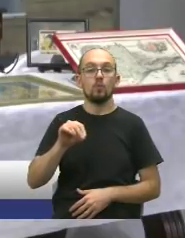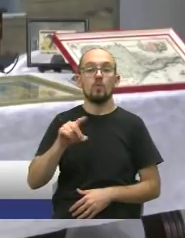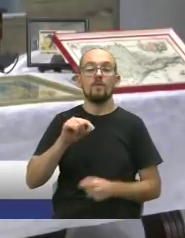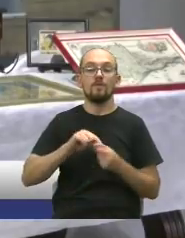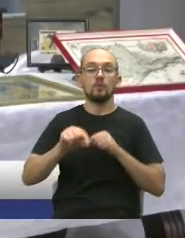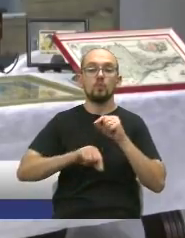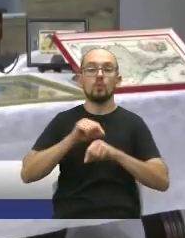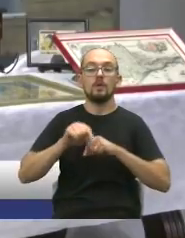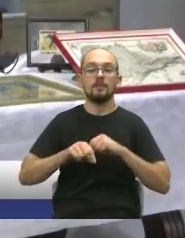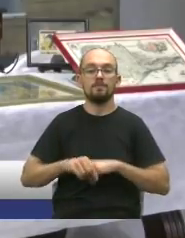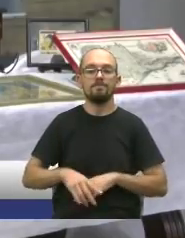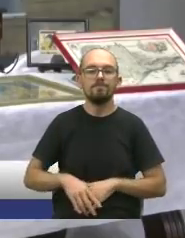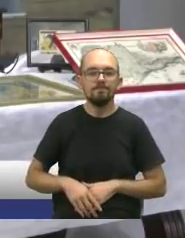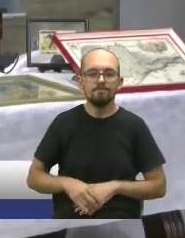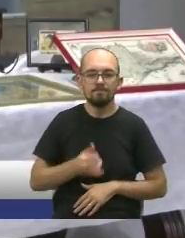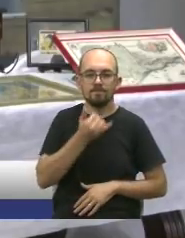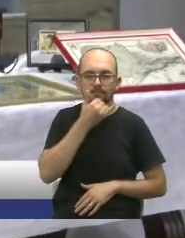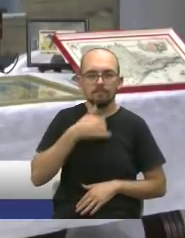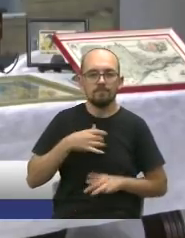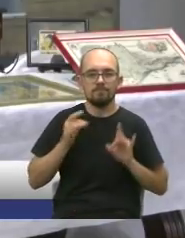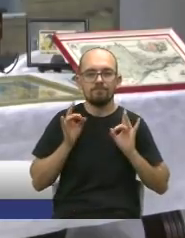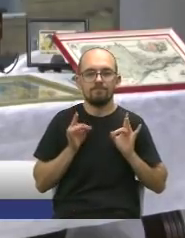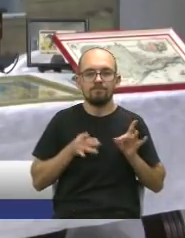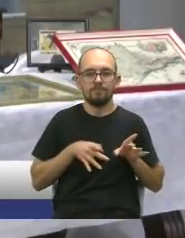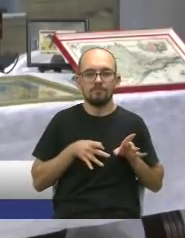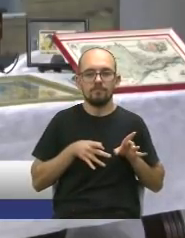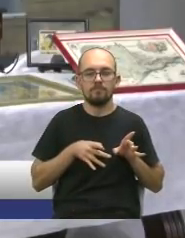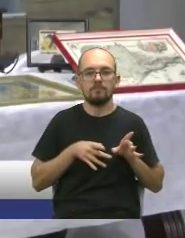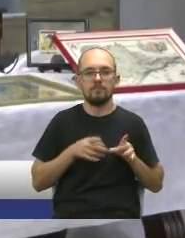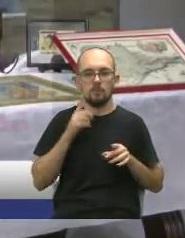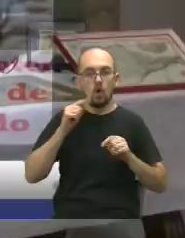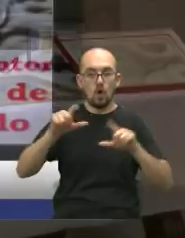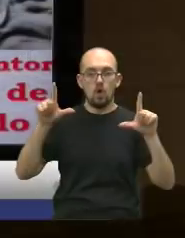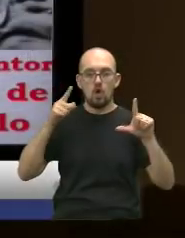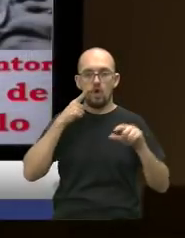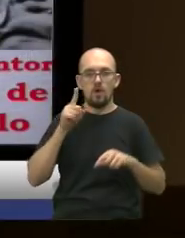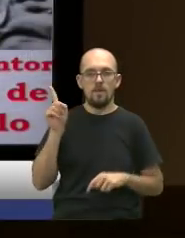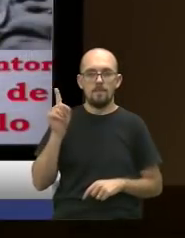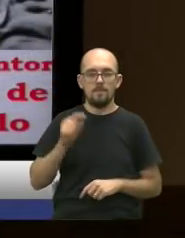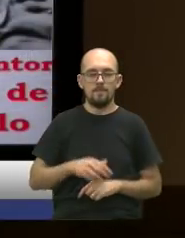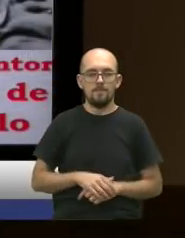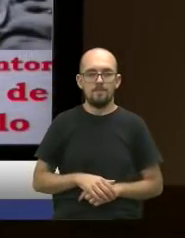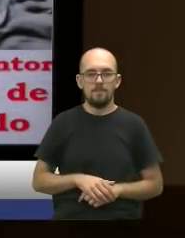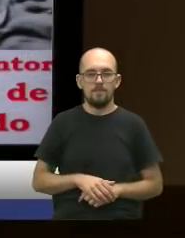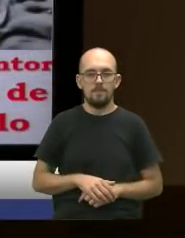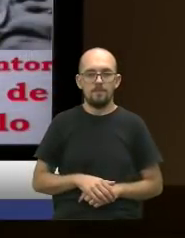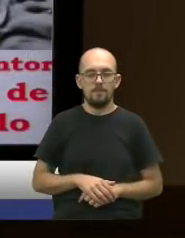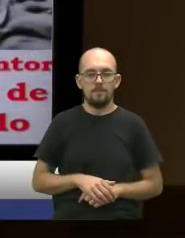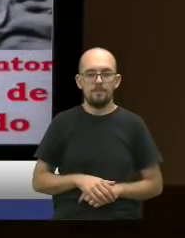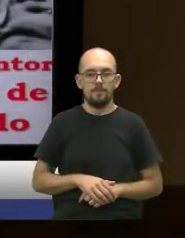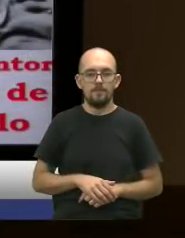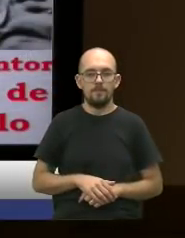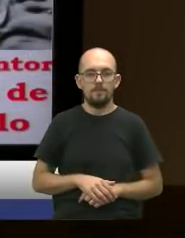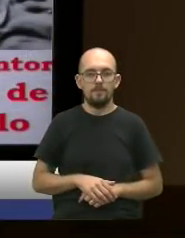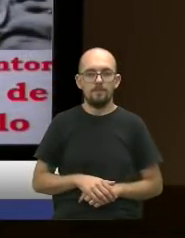renunciou à interventoria de São Paulo. Está aparecendo a imagem, Pedro de Toledo?